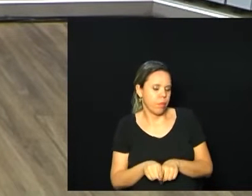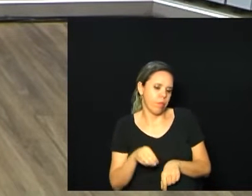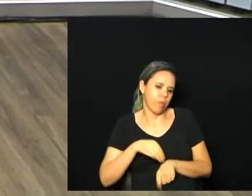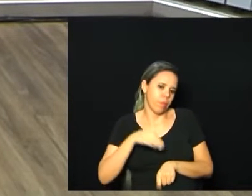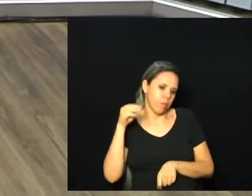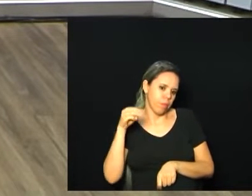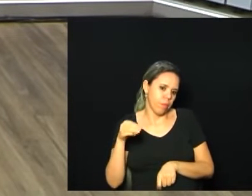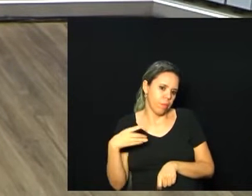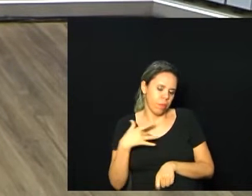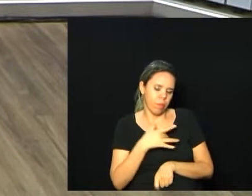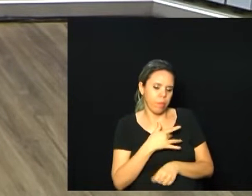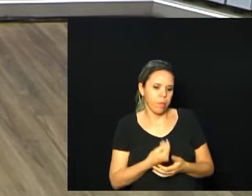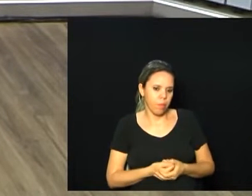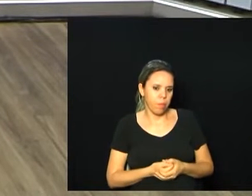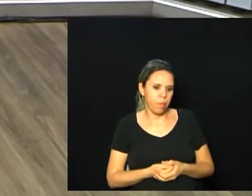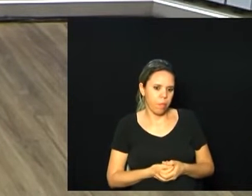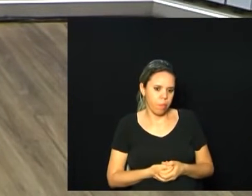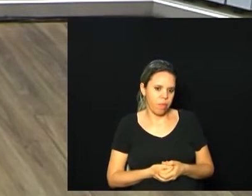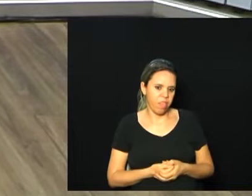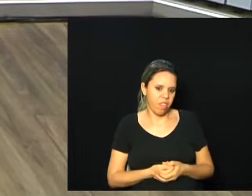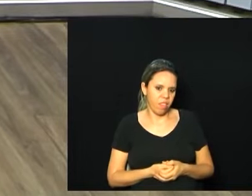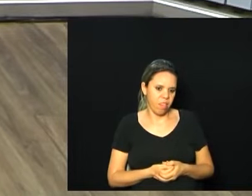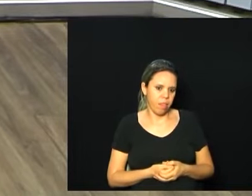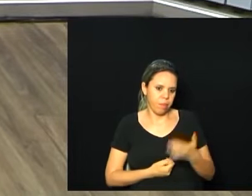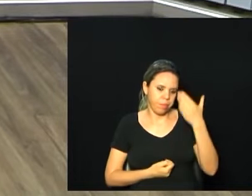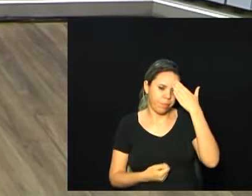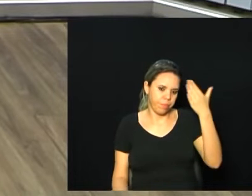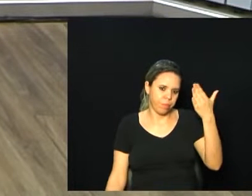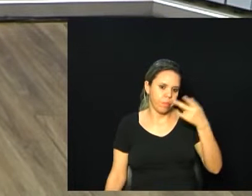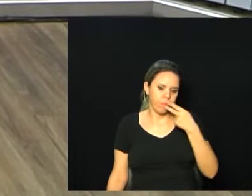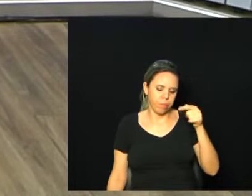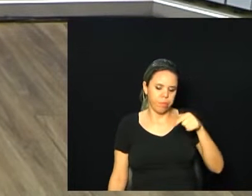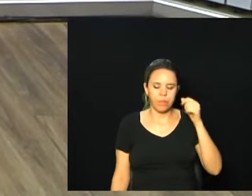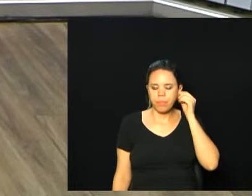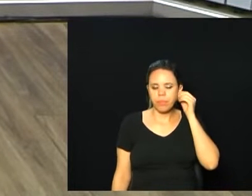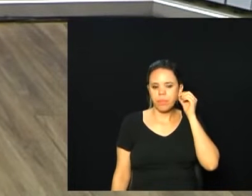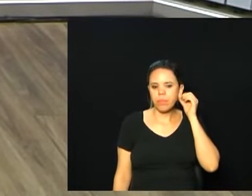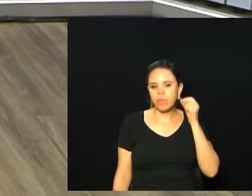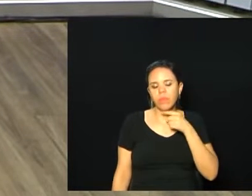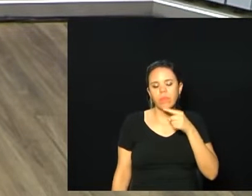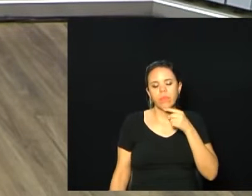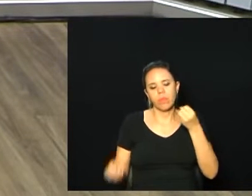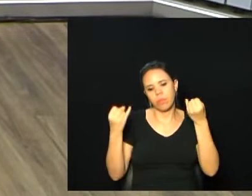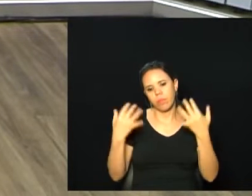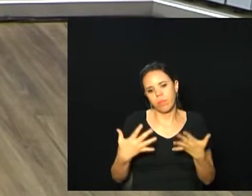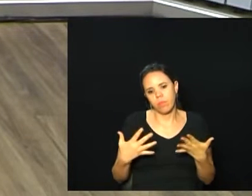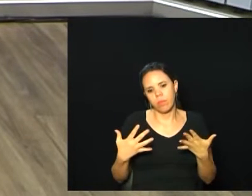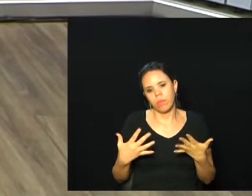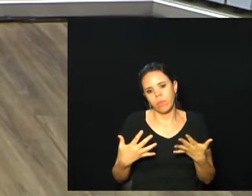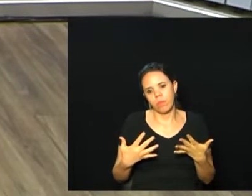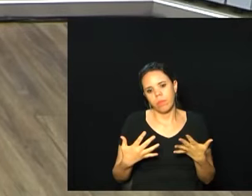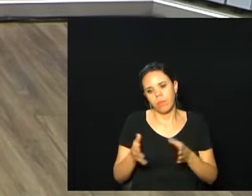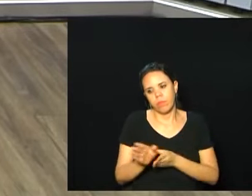mestre em saúde pública. Carlos, muito obrigada, viu, por falar com a gente aqui e tirar todas essas dúvidas, dar